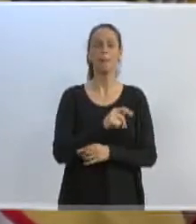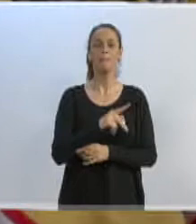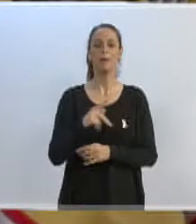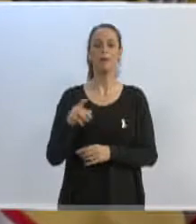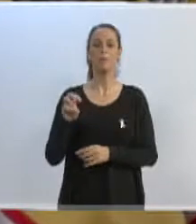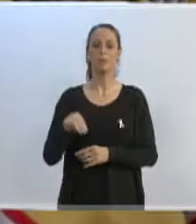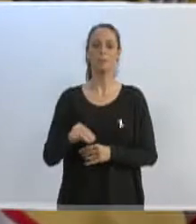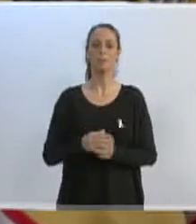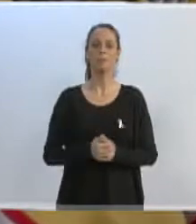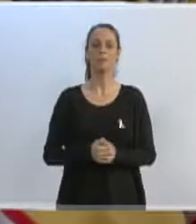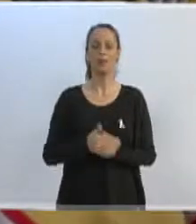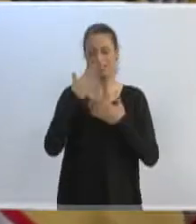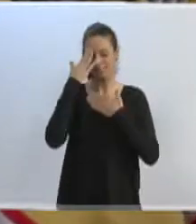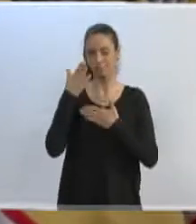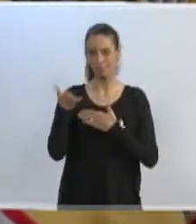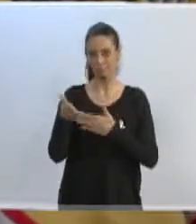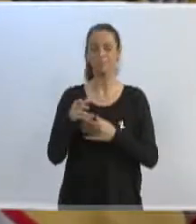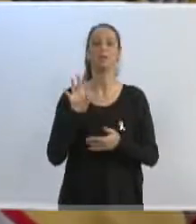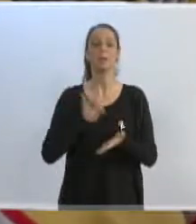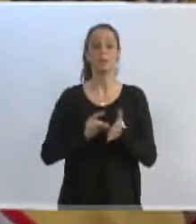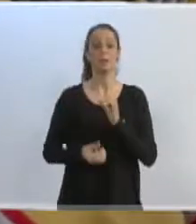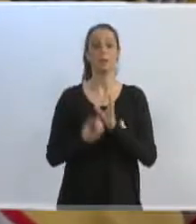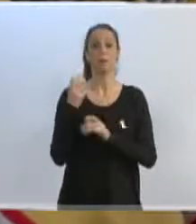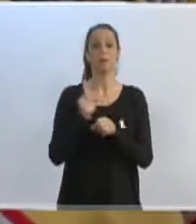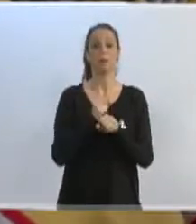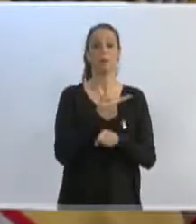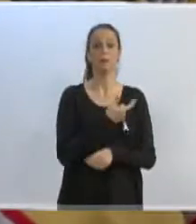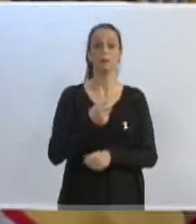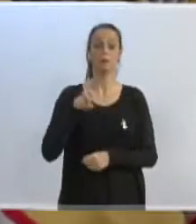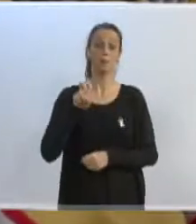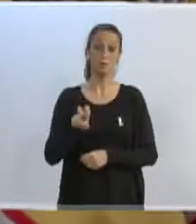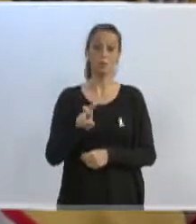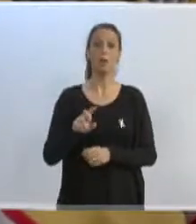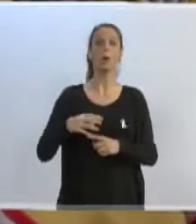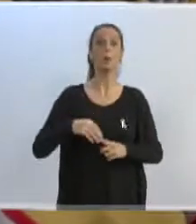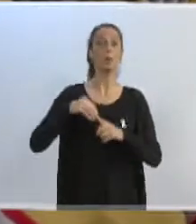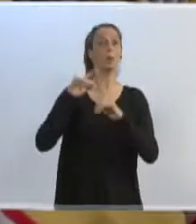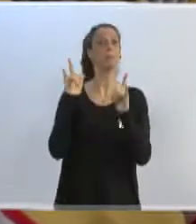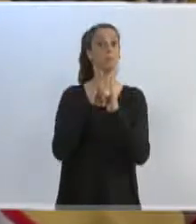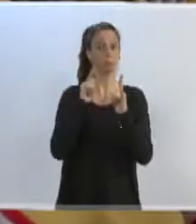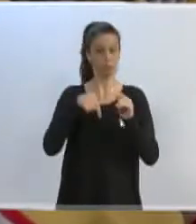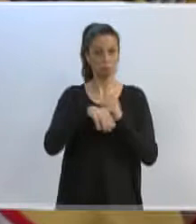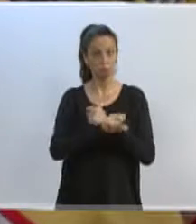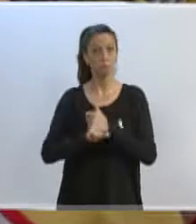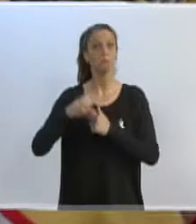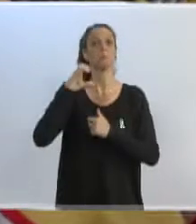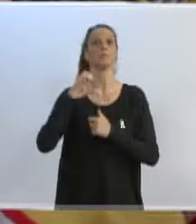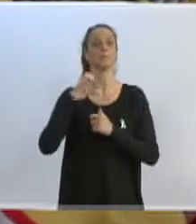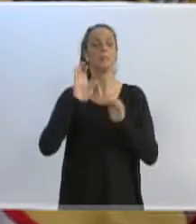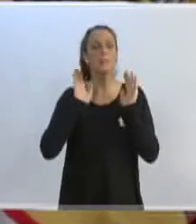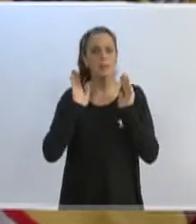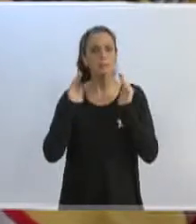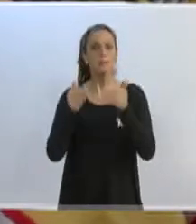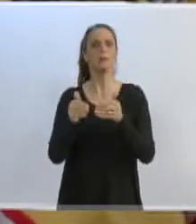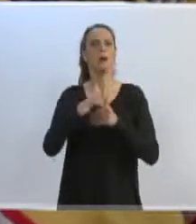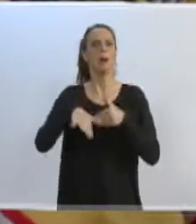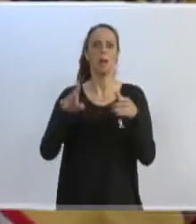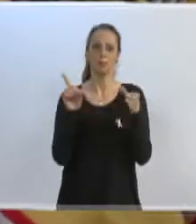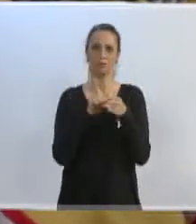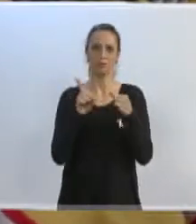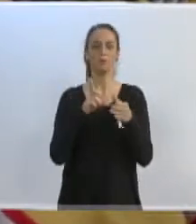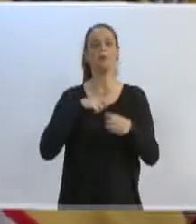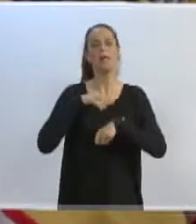Portadores de Mielomeningocele, que foi fundada em 2005, é a única instituição de Santa Catarina que especificamente atende as pessoas